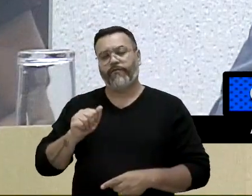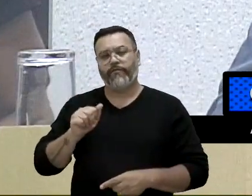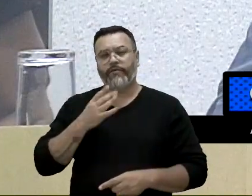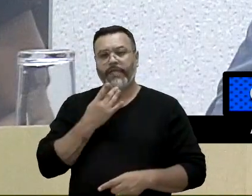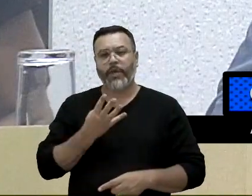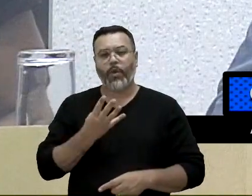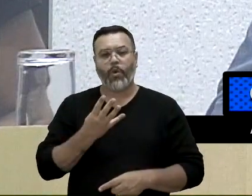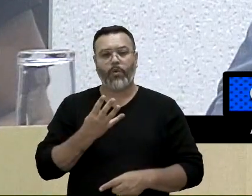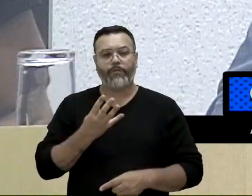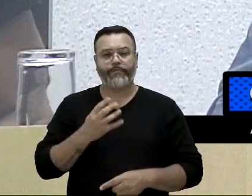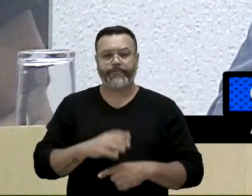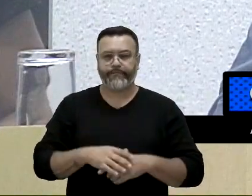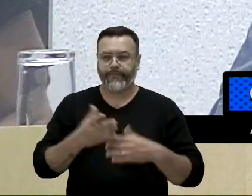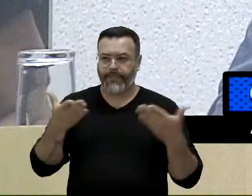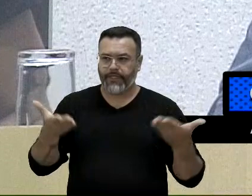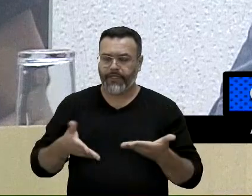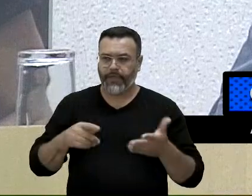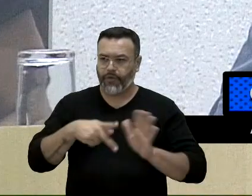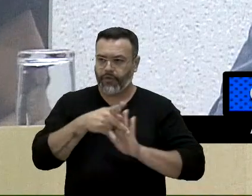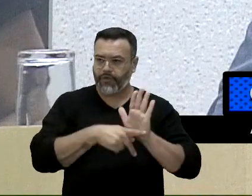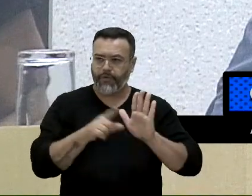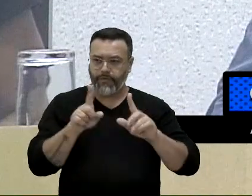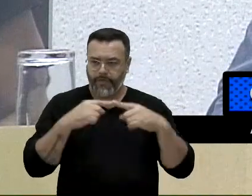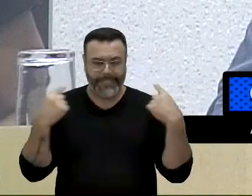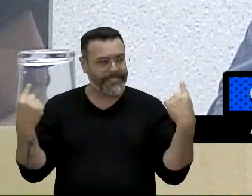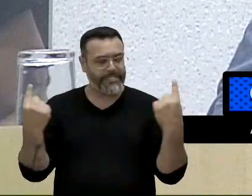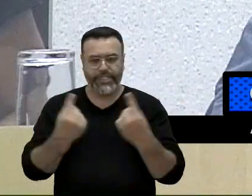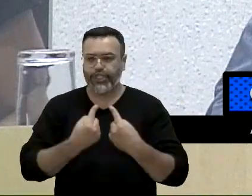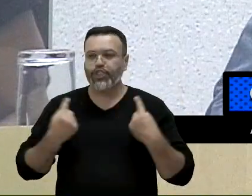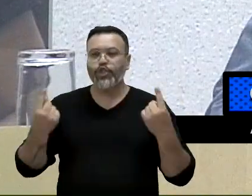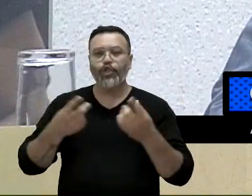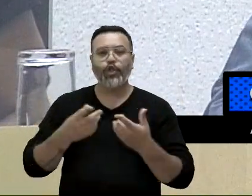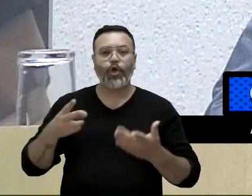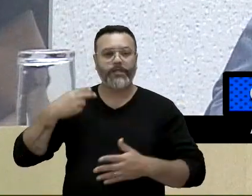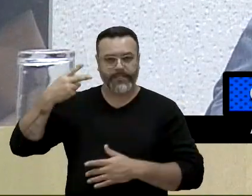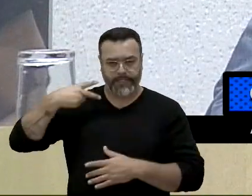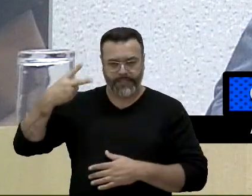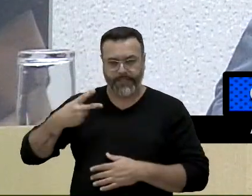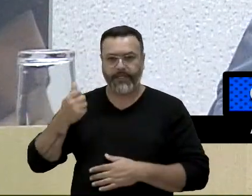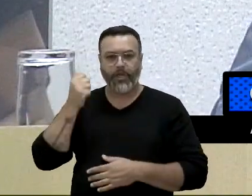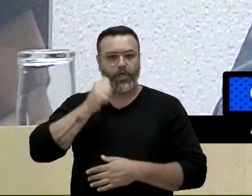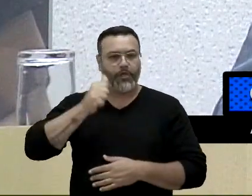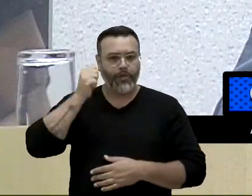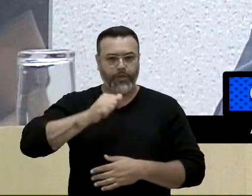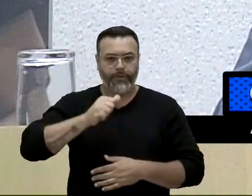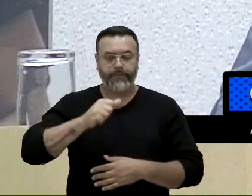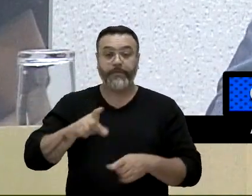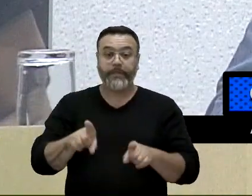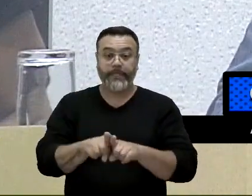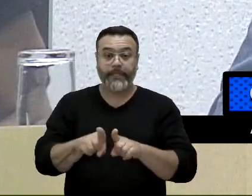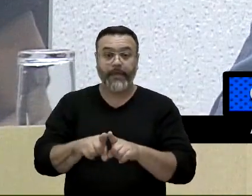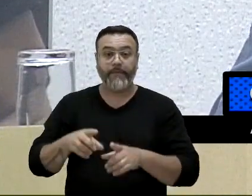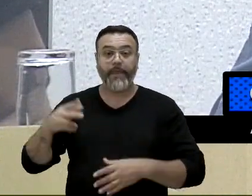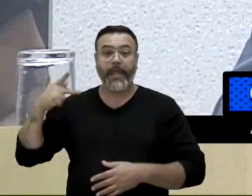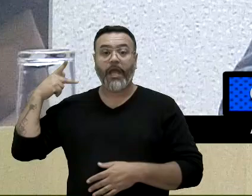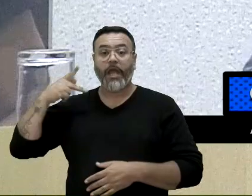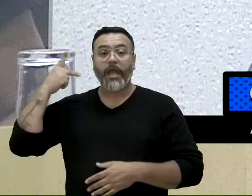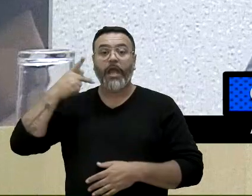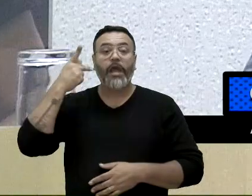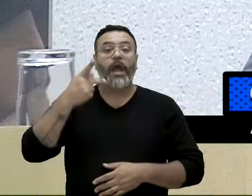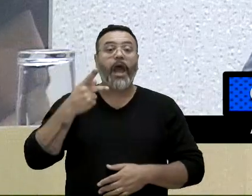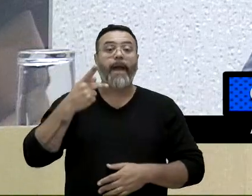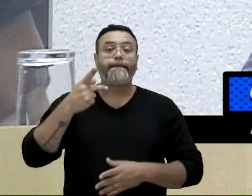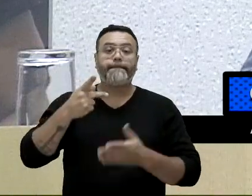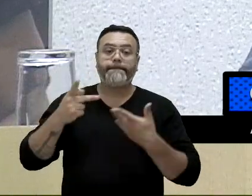hoje esse é um projeto de todas nós. Nós temos também aqui nessa casa a Procuradoria da Mulher, que é composta por